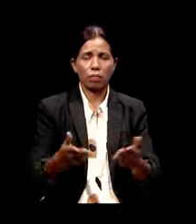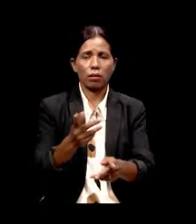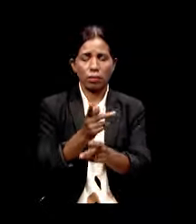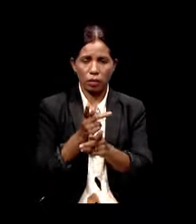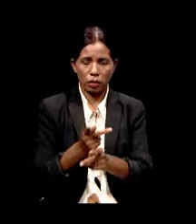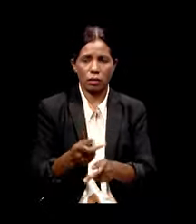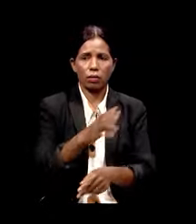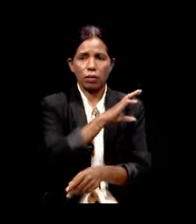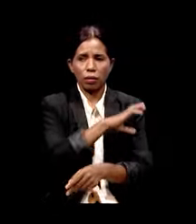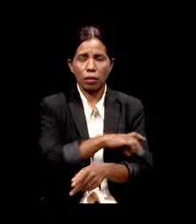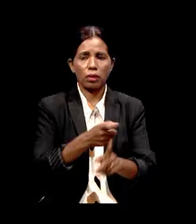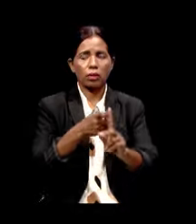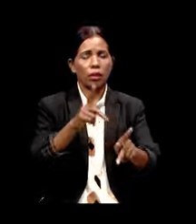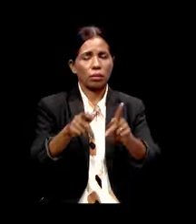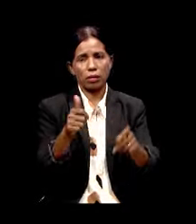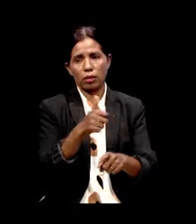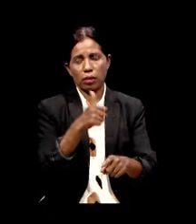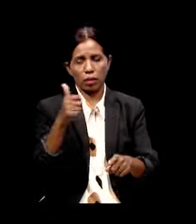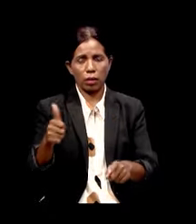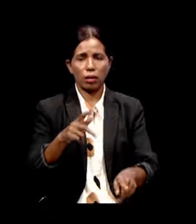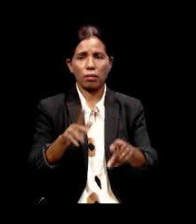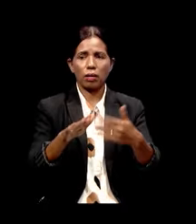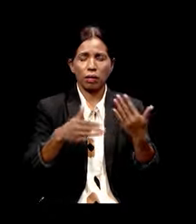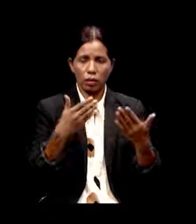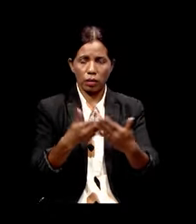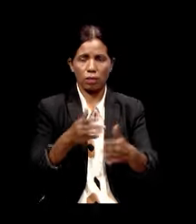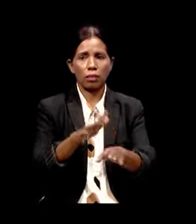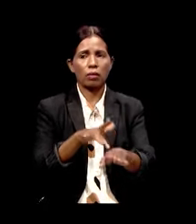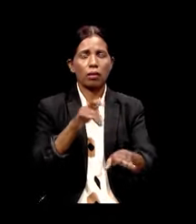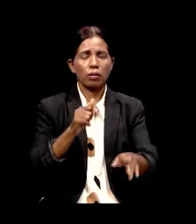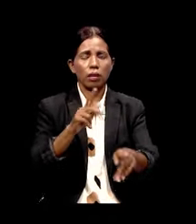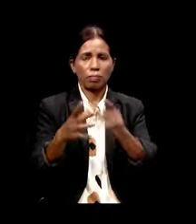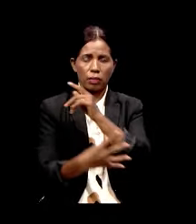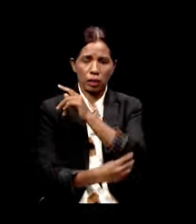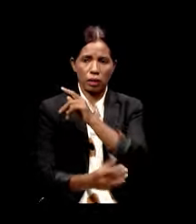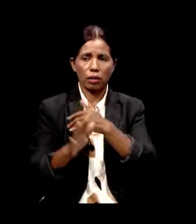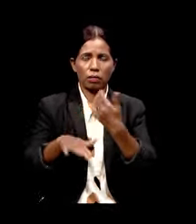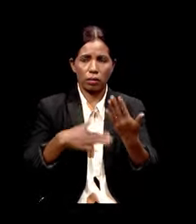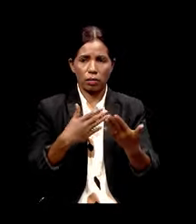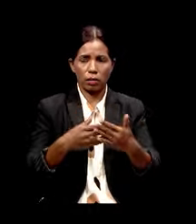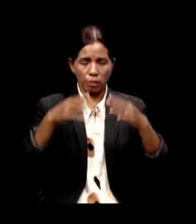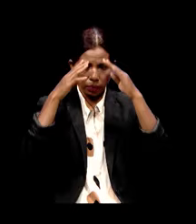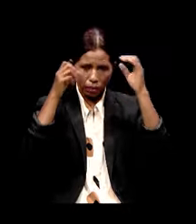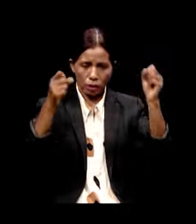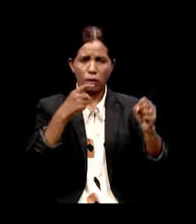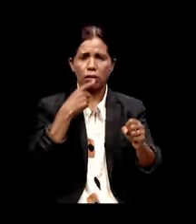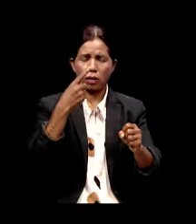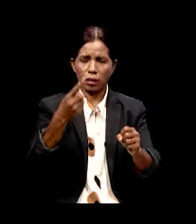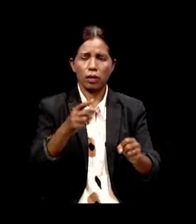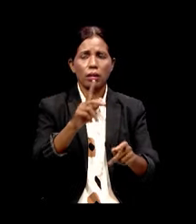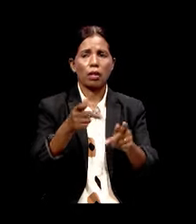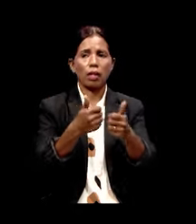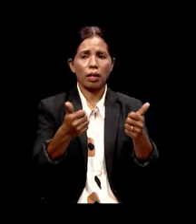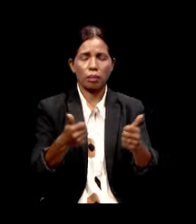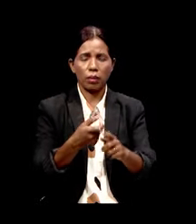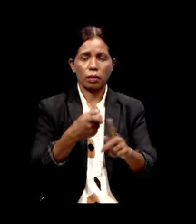no segurança do sistema civil sira, comunidade afetada no vulnerável sira. Presidente Mos apela katak autor sira